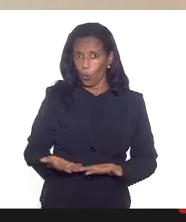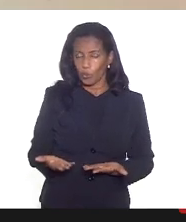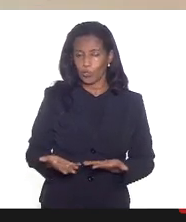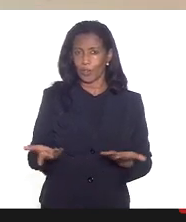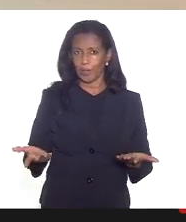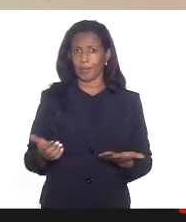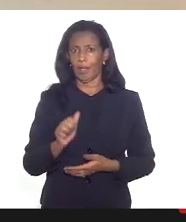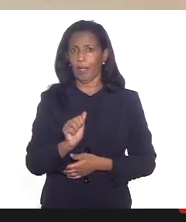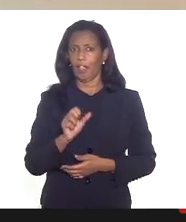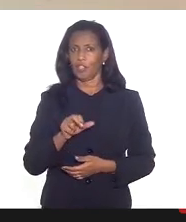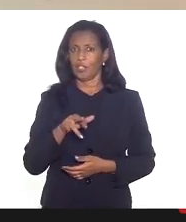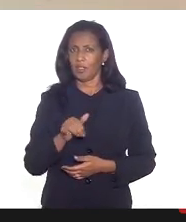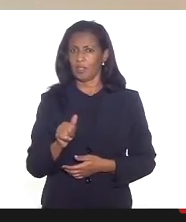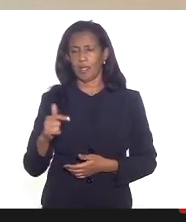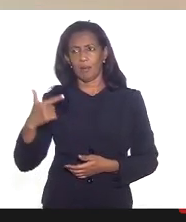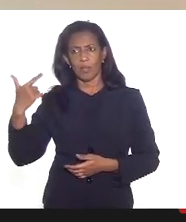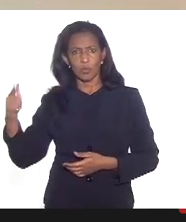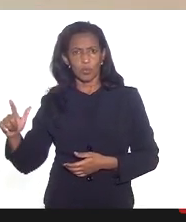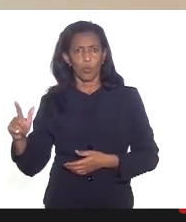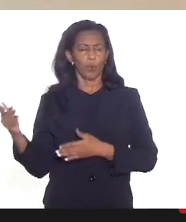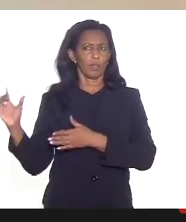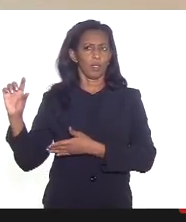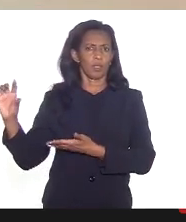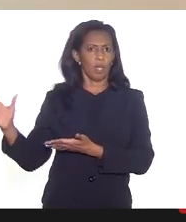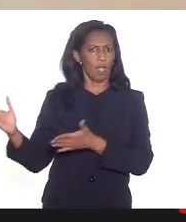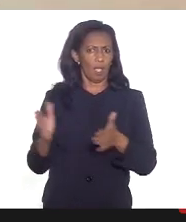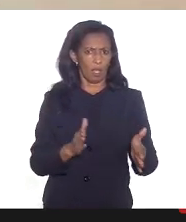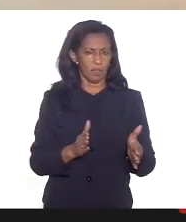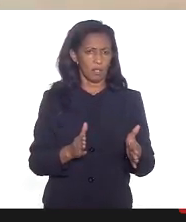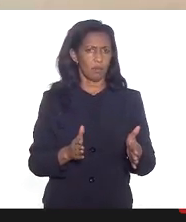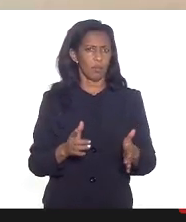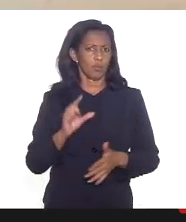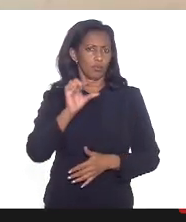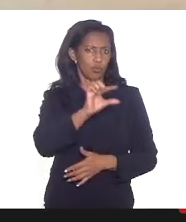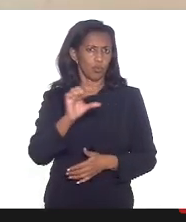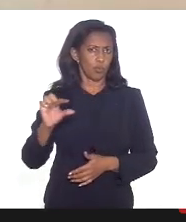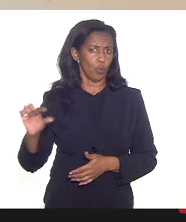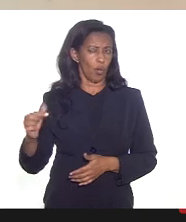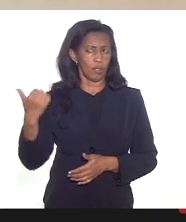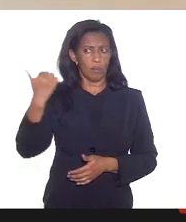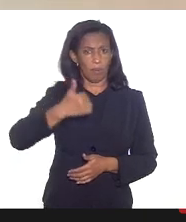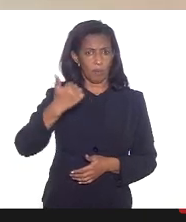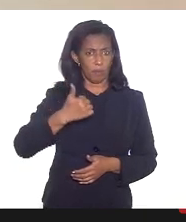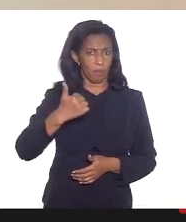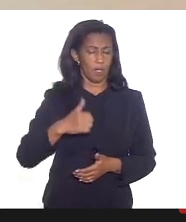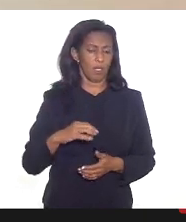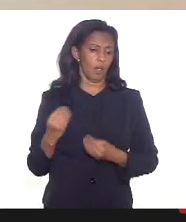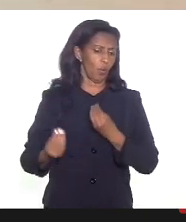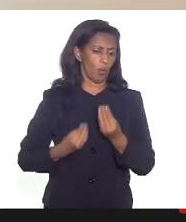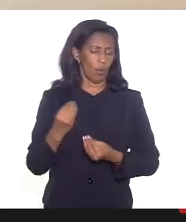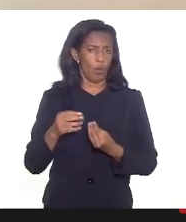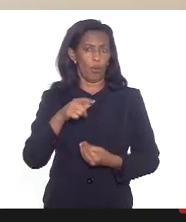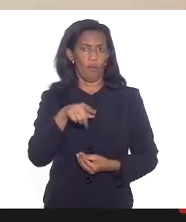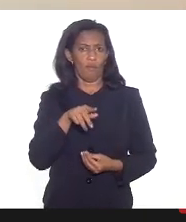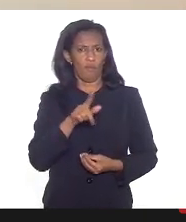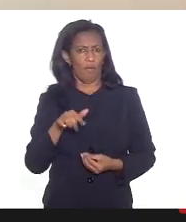ainda Astra zeneca mas que nós temos recebido por exemplo de doses para a primeira dose como uma